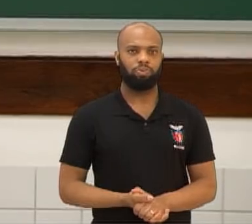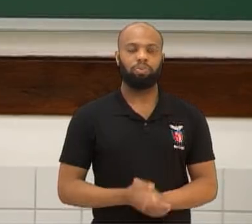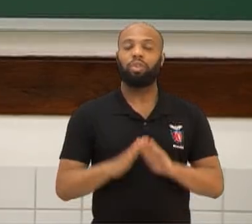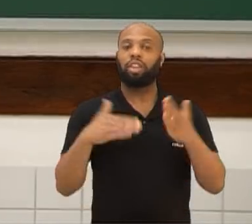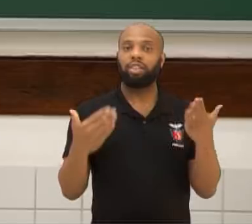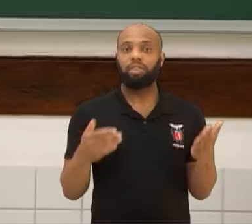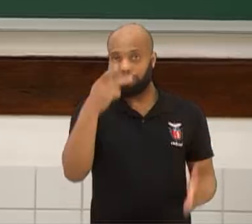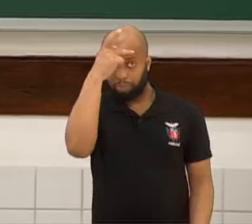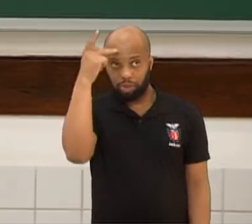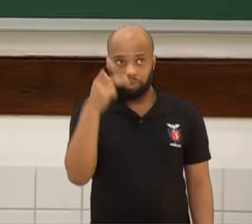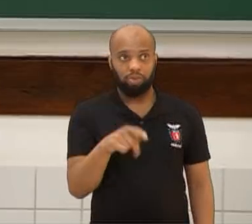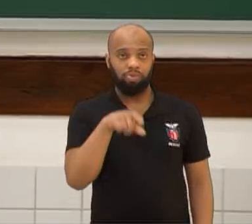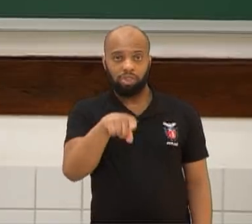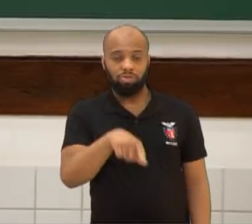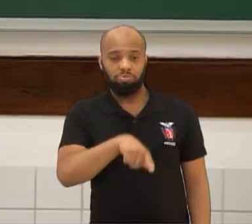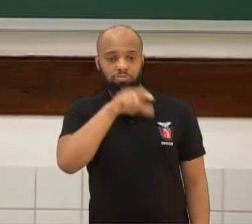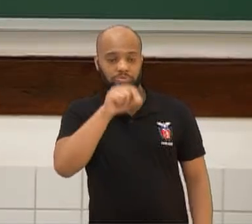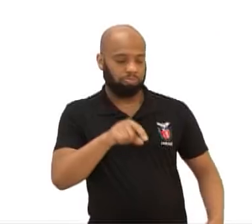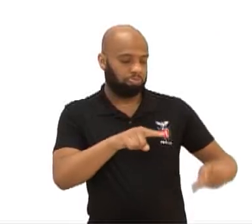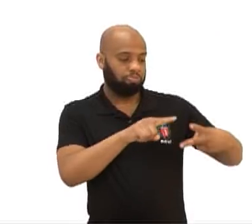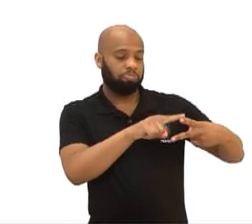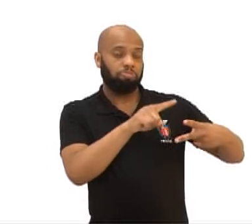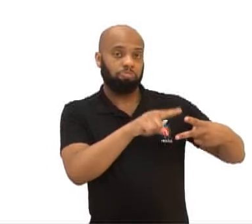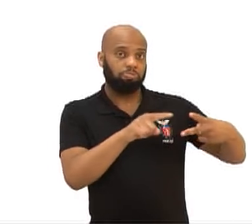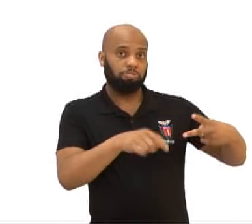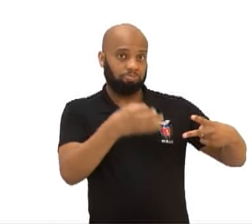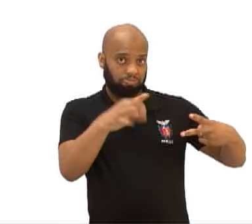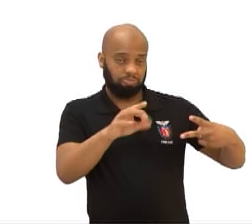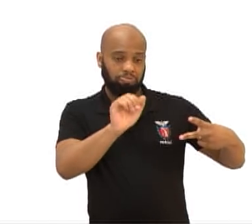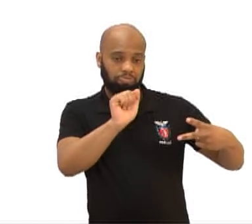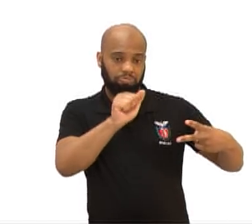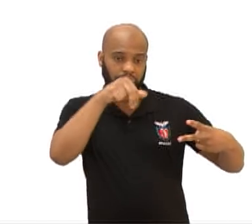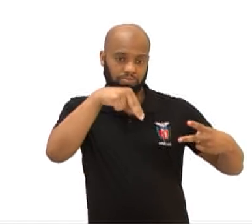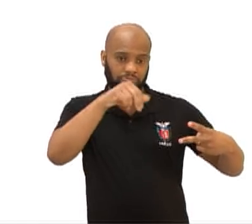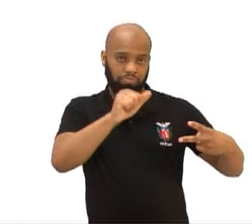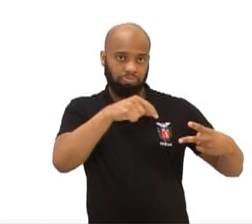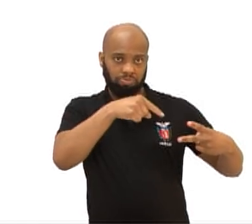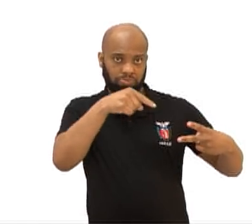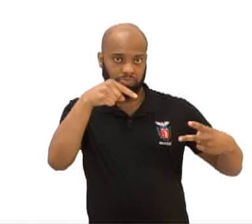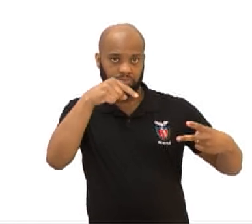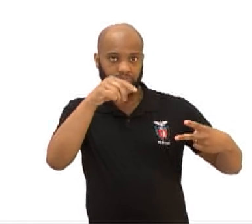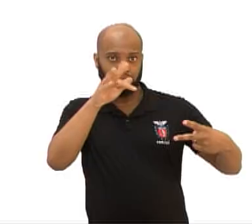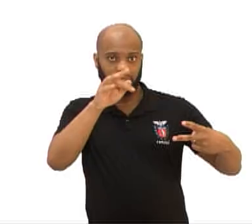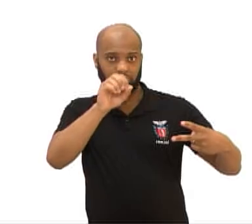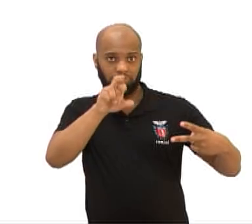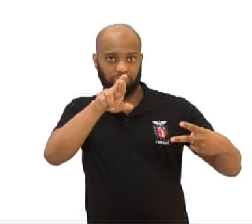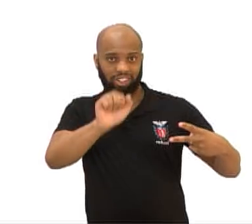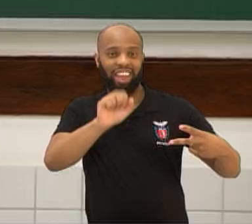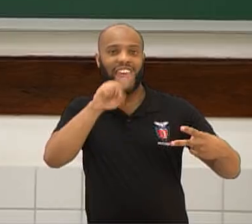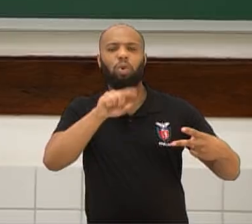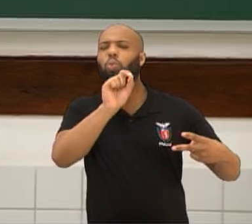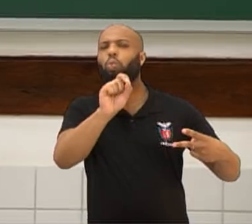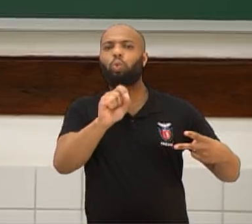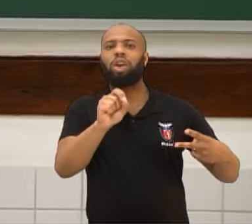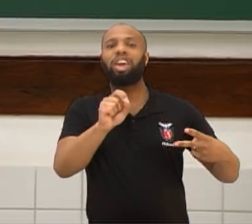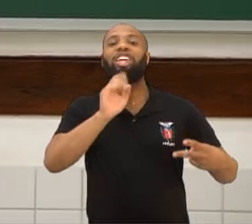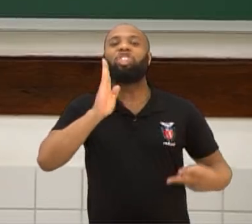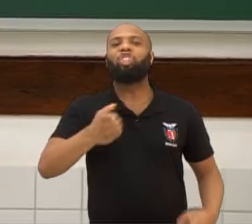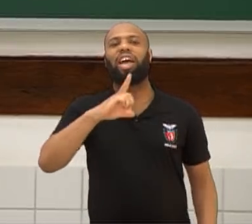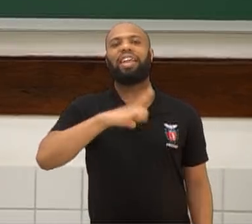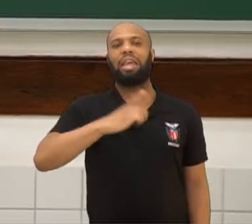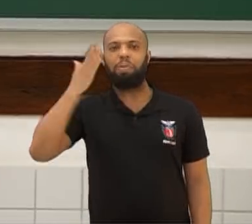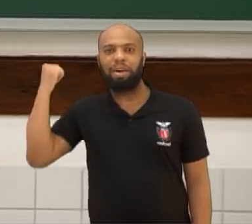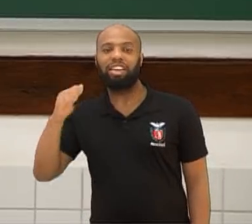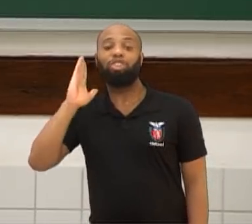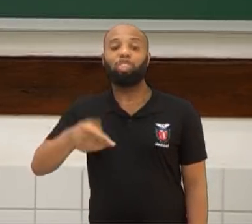Então, galera, olha lá, acertou quem marcou, que se refere a uma anáfora, ou seja, é algo que já foi dito no texto, né? Então, sempre que